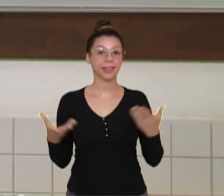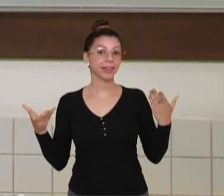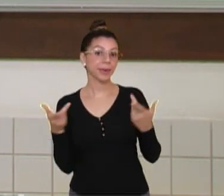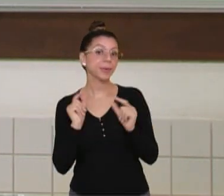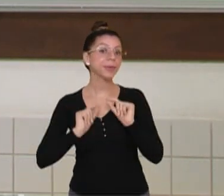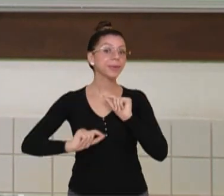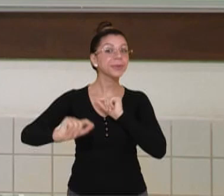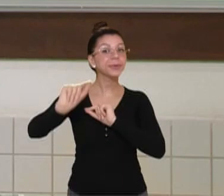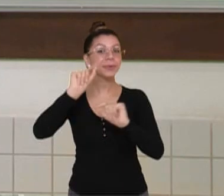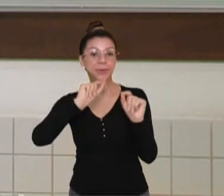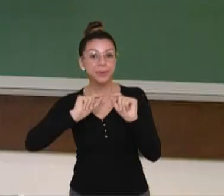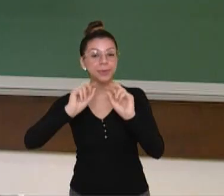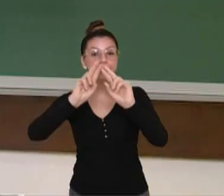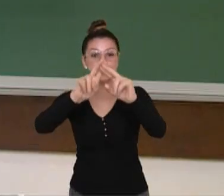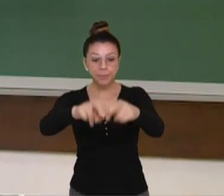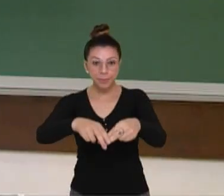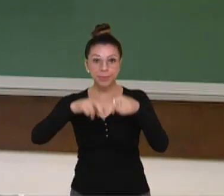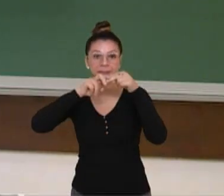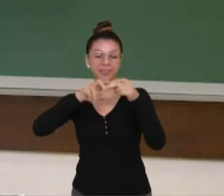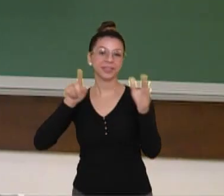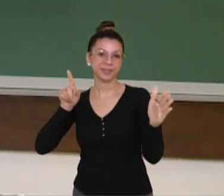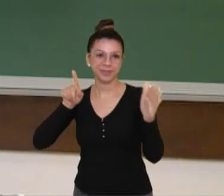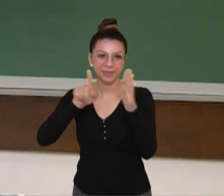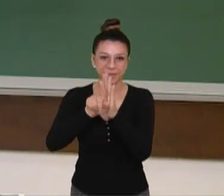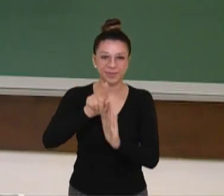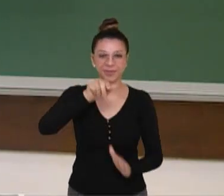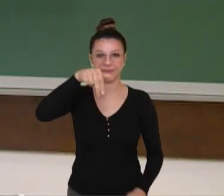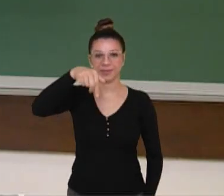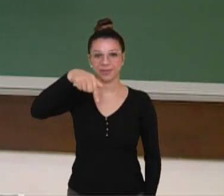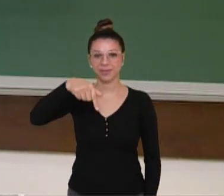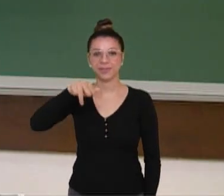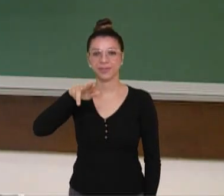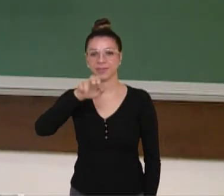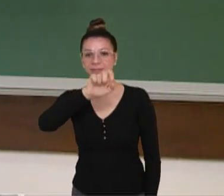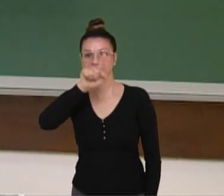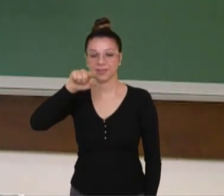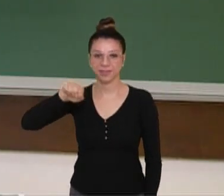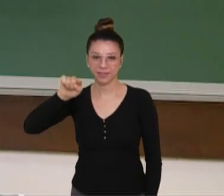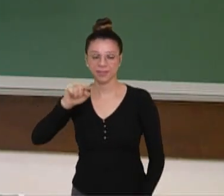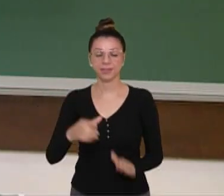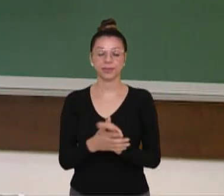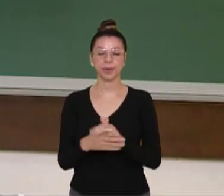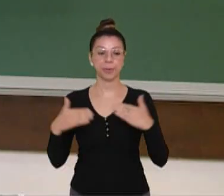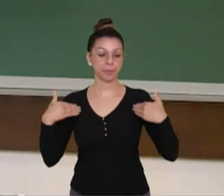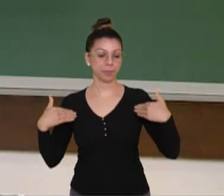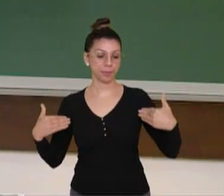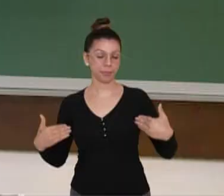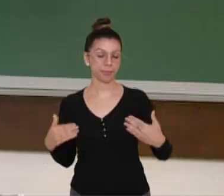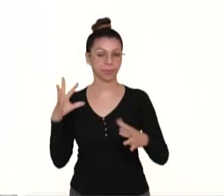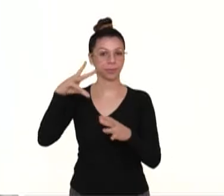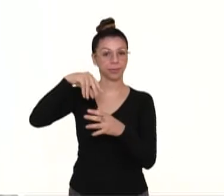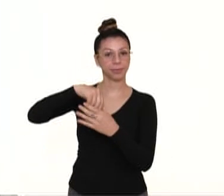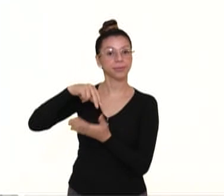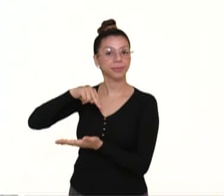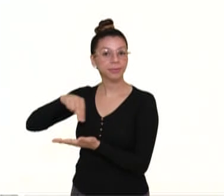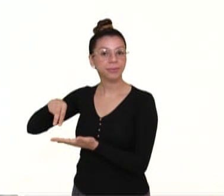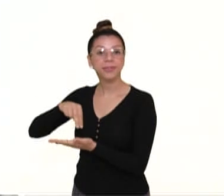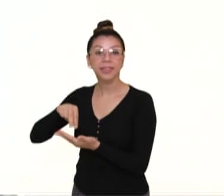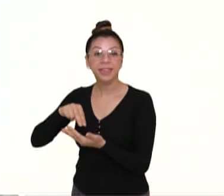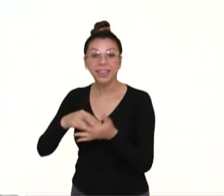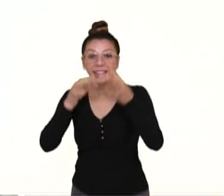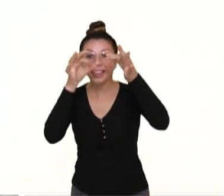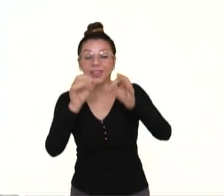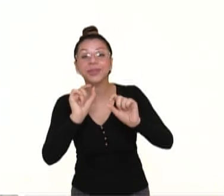agora, por isso eu vou trazer um quiz para vocês. Sobre o movimento corporal dentro de uma dança, é